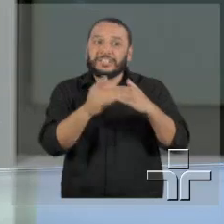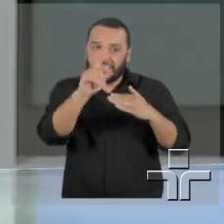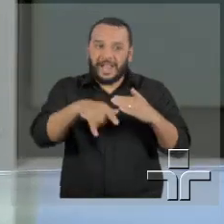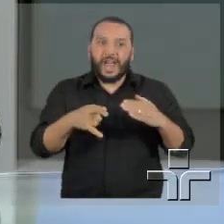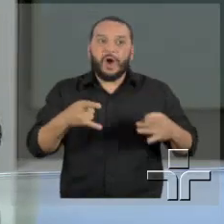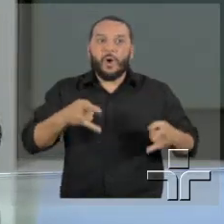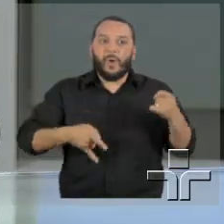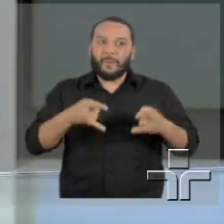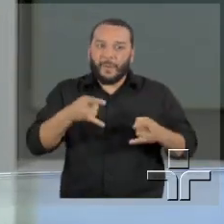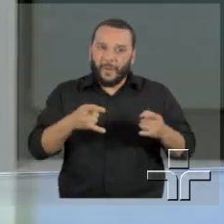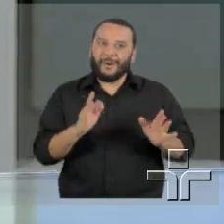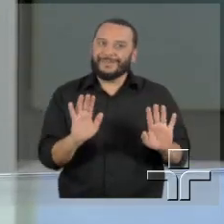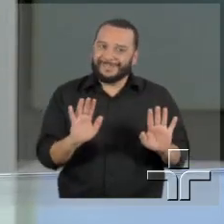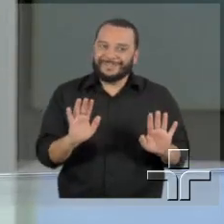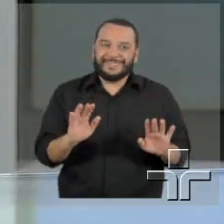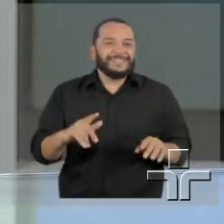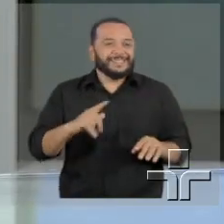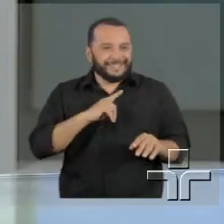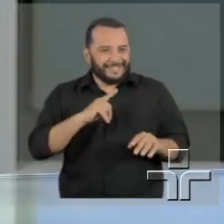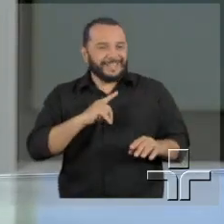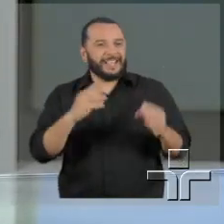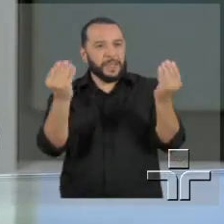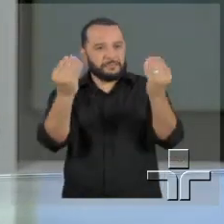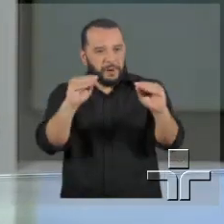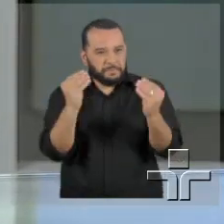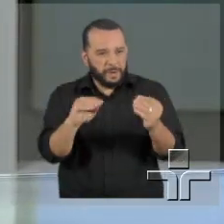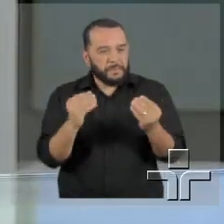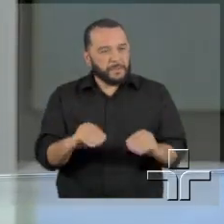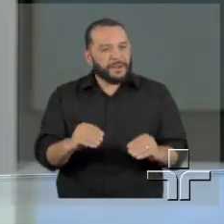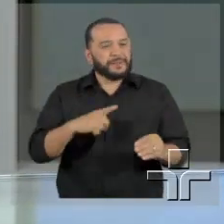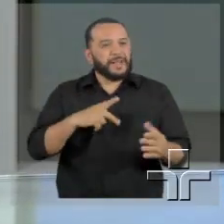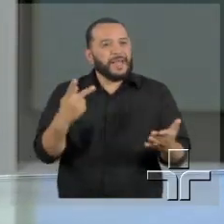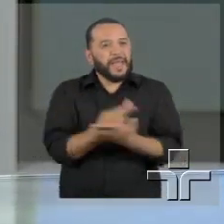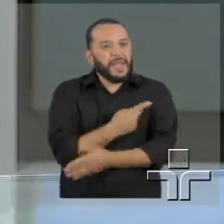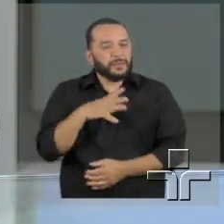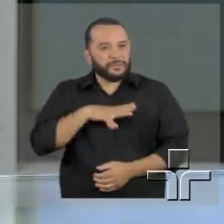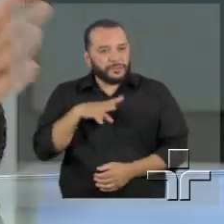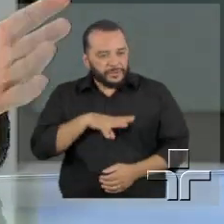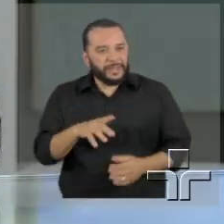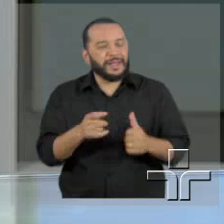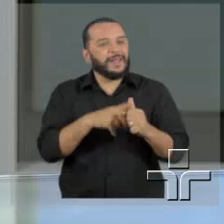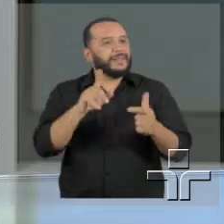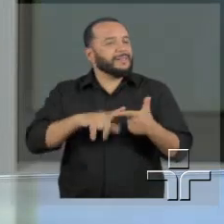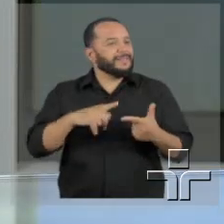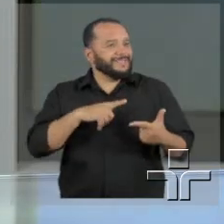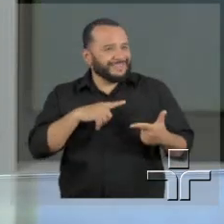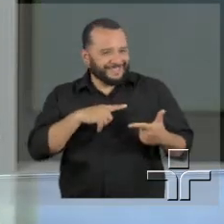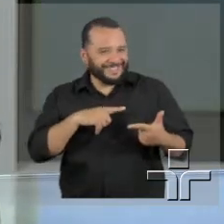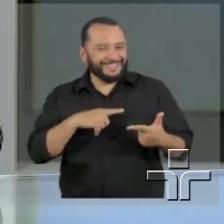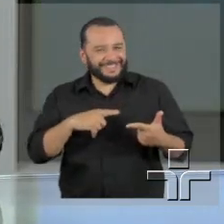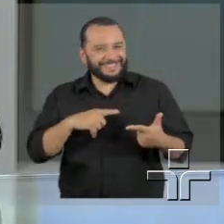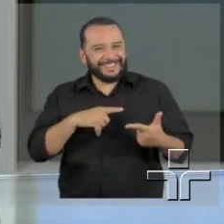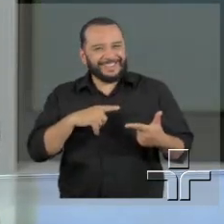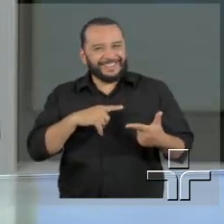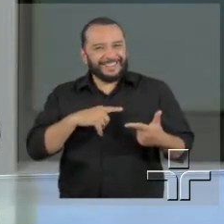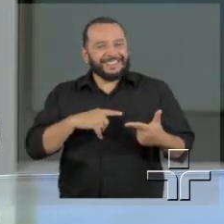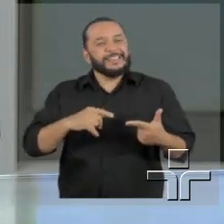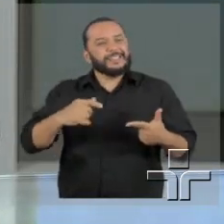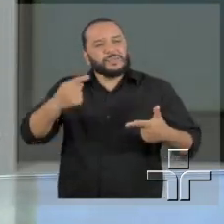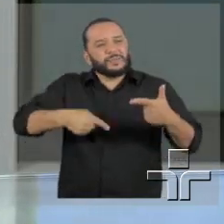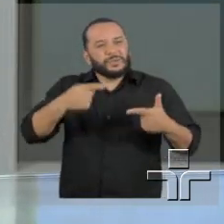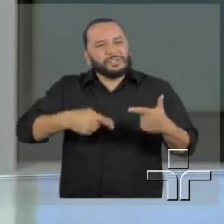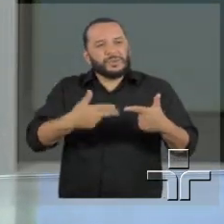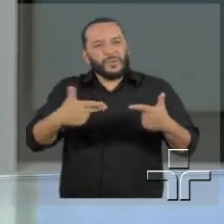é Lives ruins, com erros de português, sem erro de concordância, pregando uma série de coisas que já foram discutidas na Idade Média, já